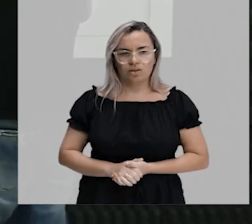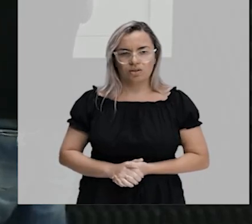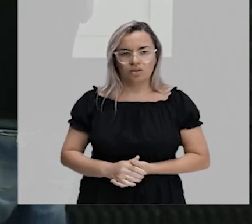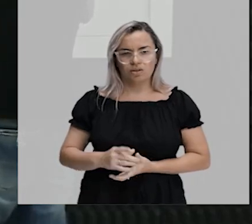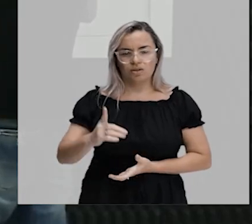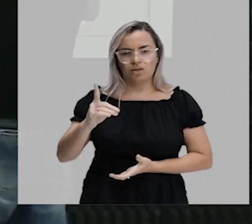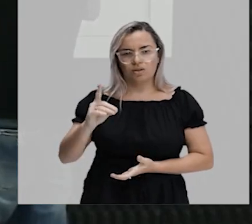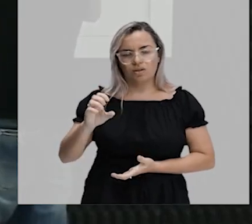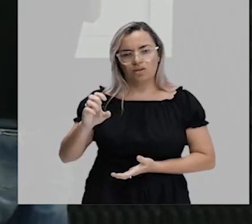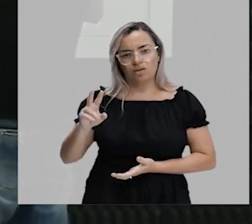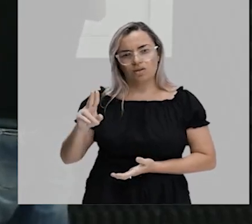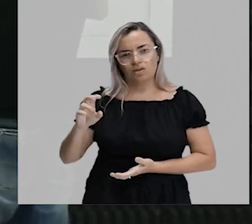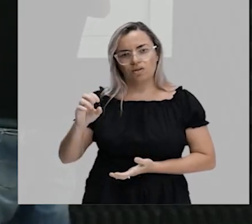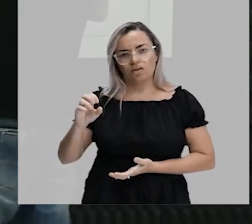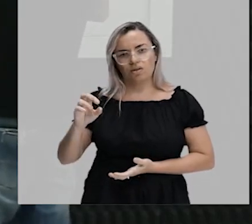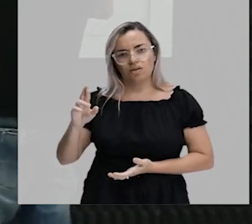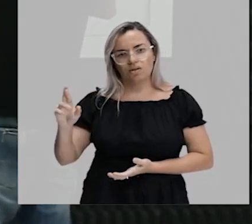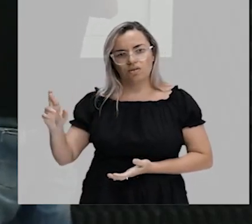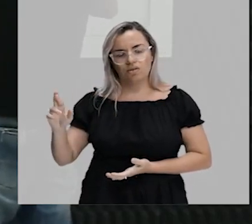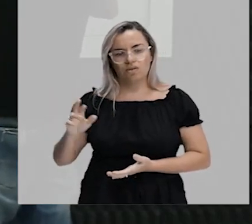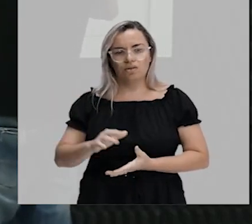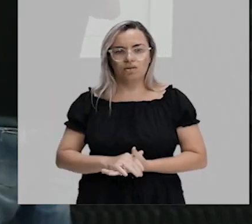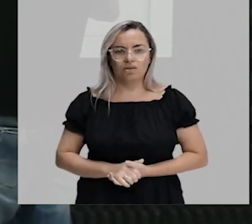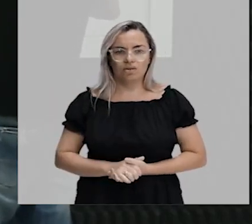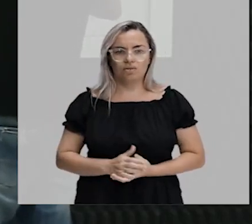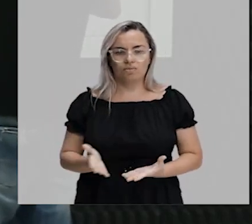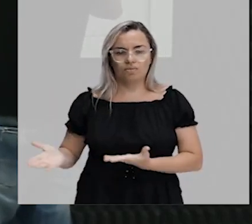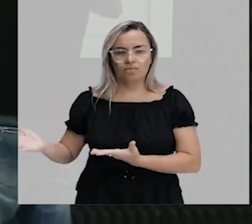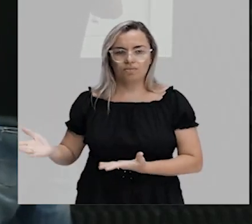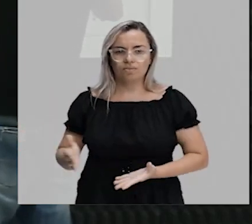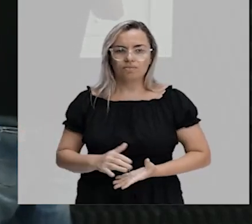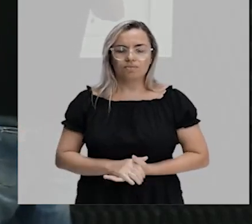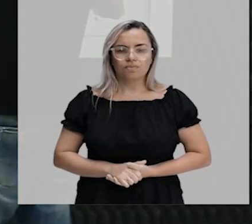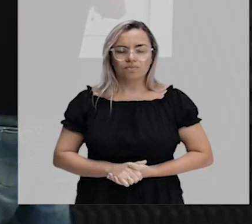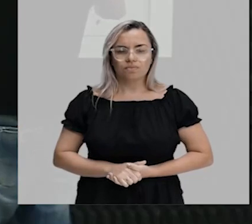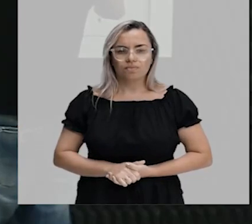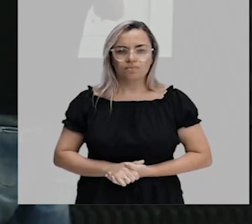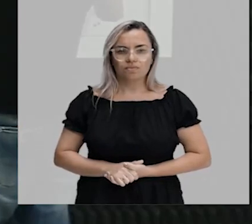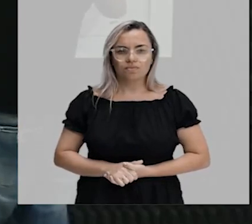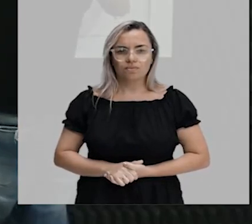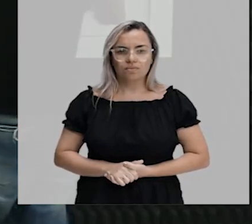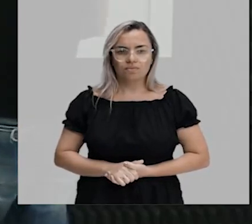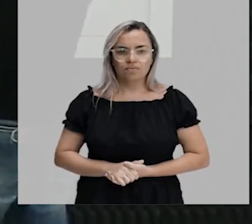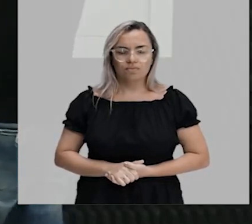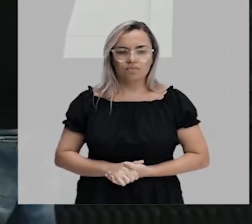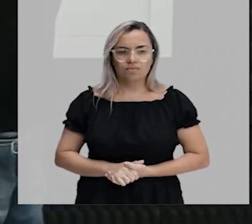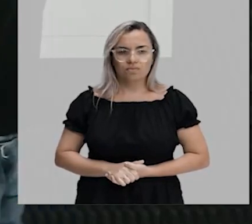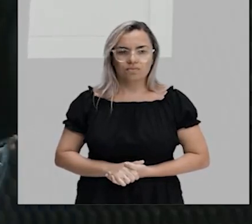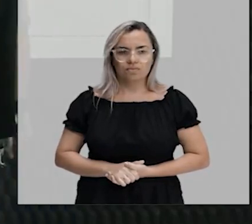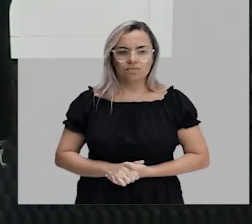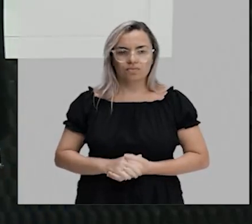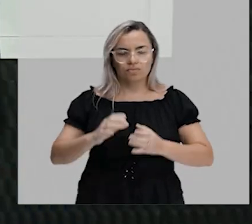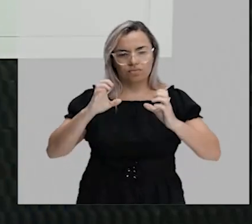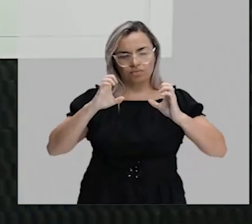A famosa ética do dever. Olha